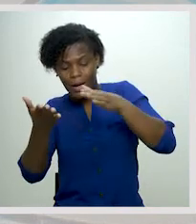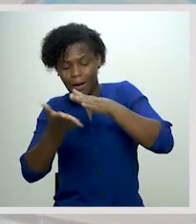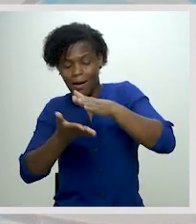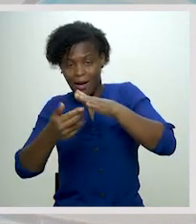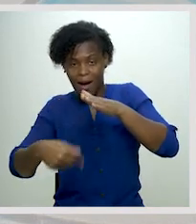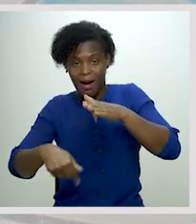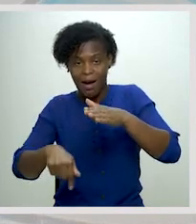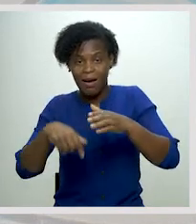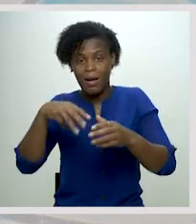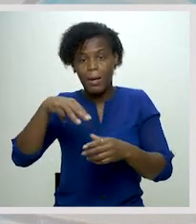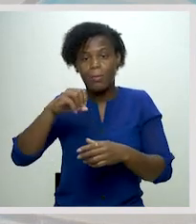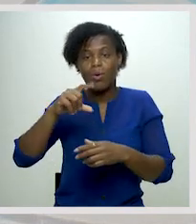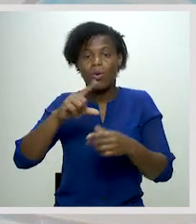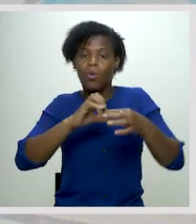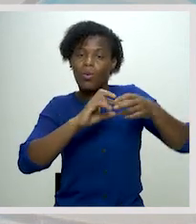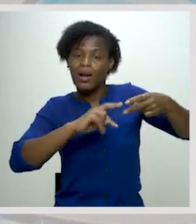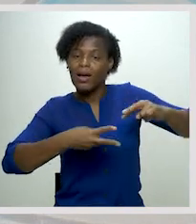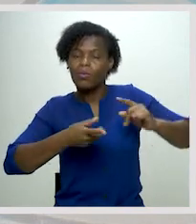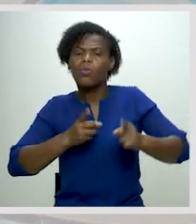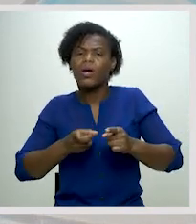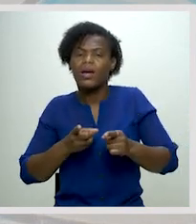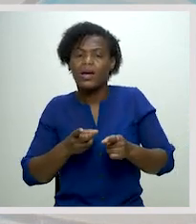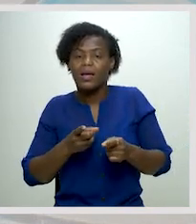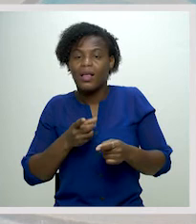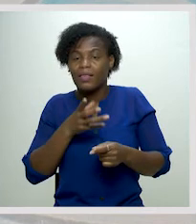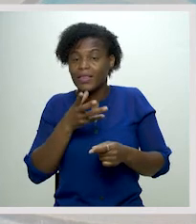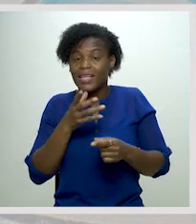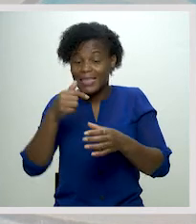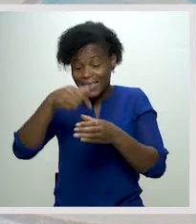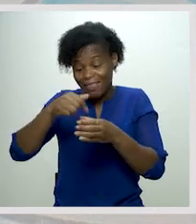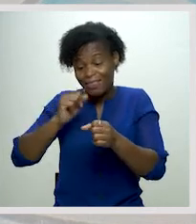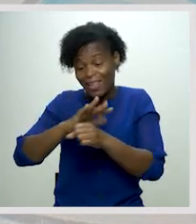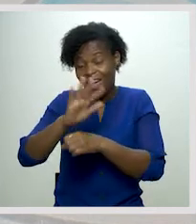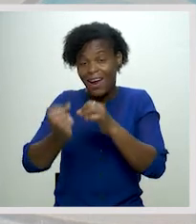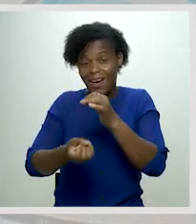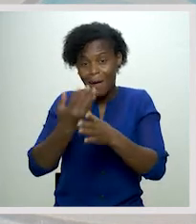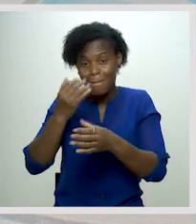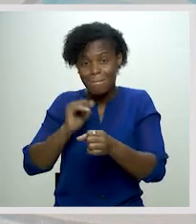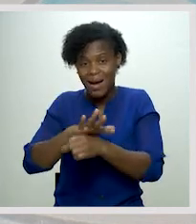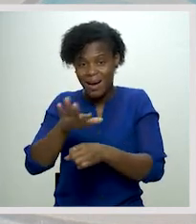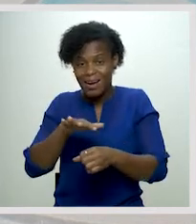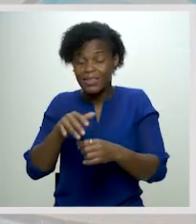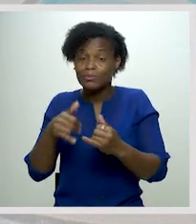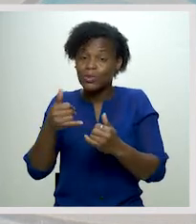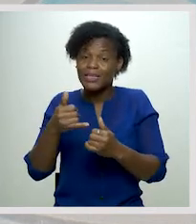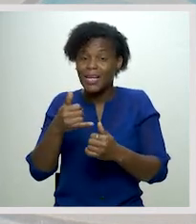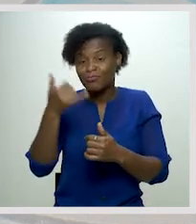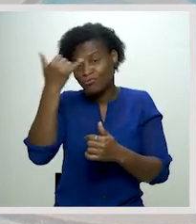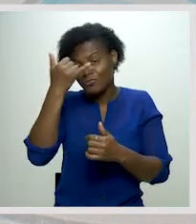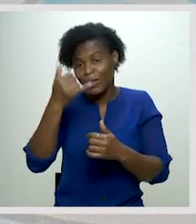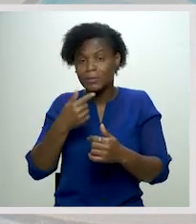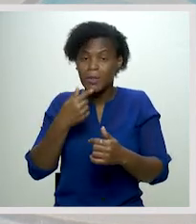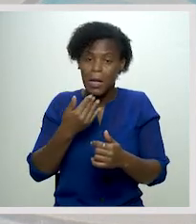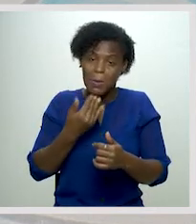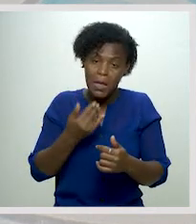tubo. E essas moléculas o quê? Representavam o quê? Surgiram nos oceanos. Então, fez uma